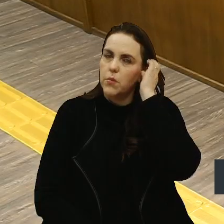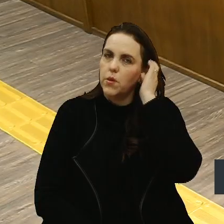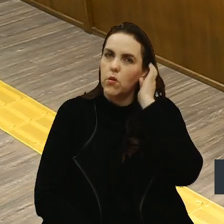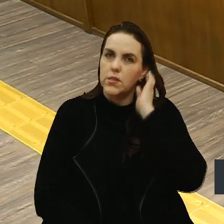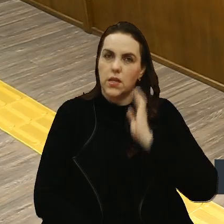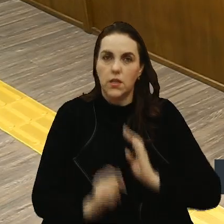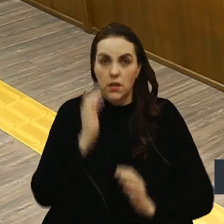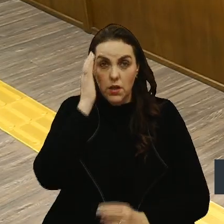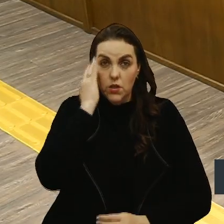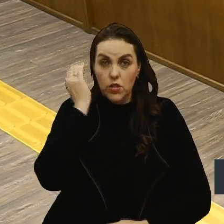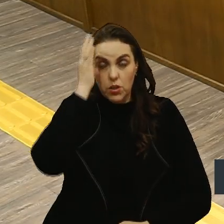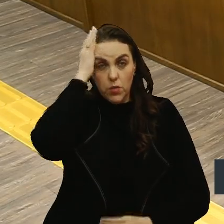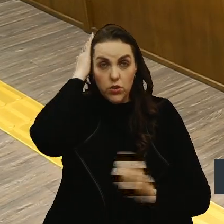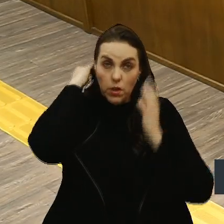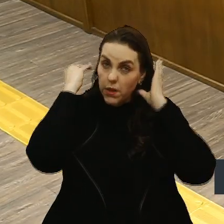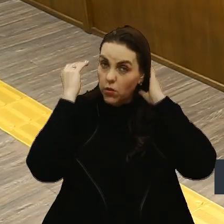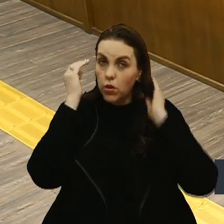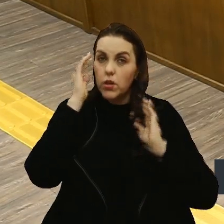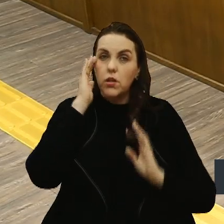Senhor presidente,